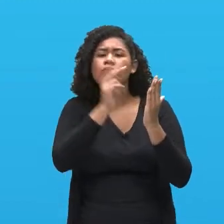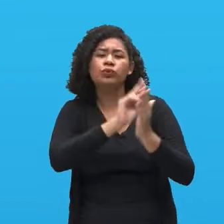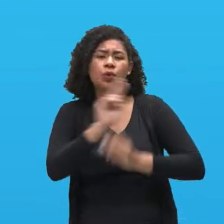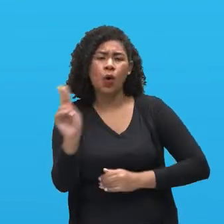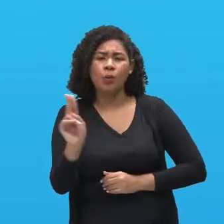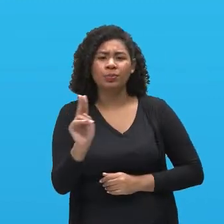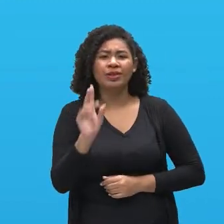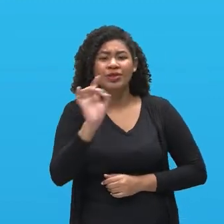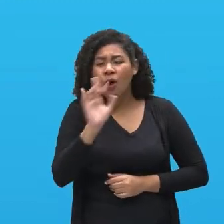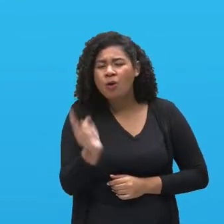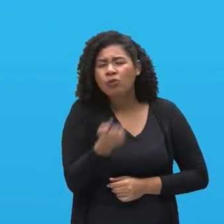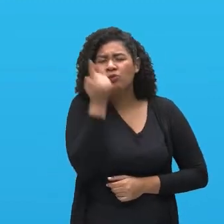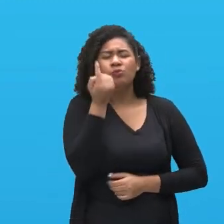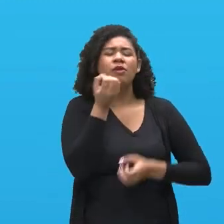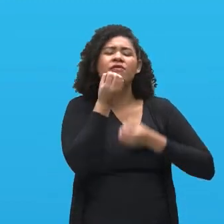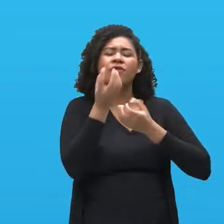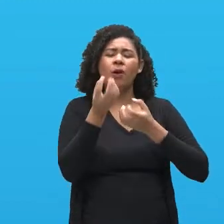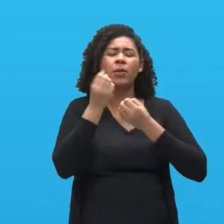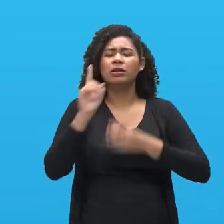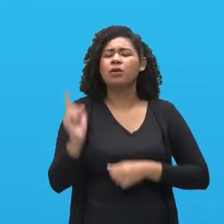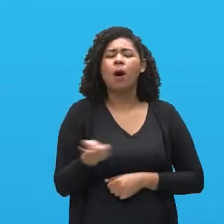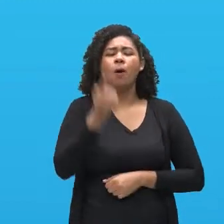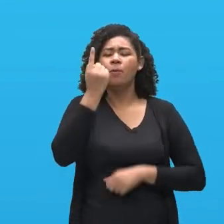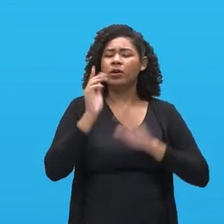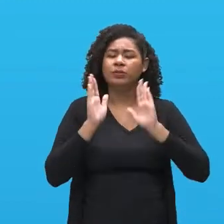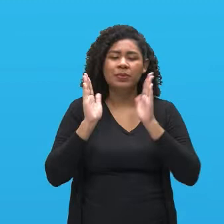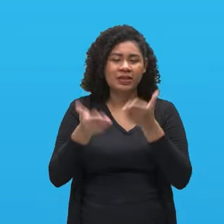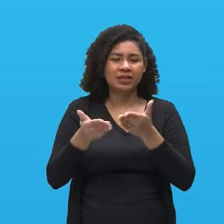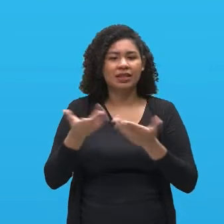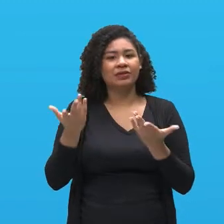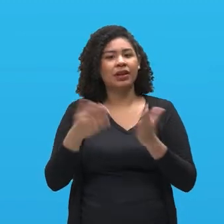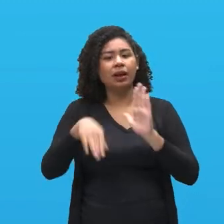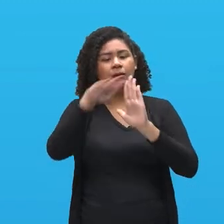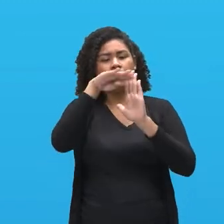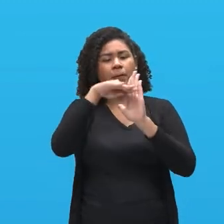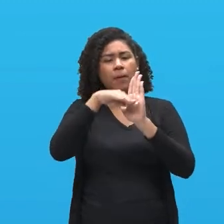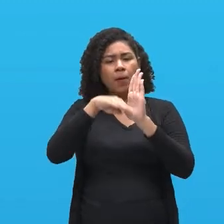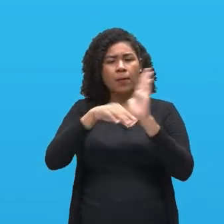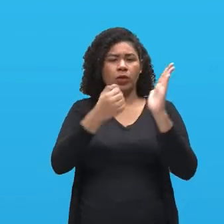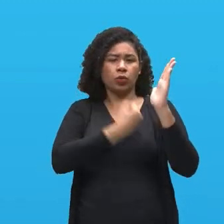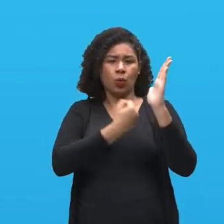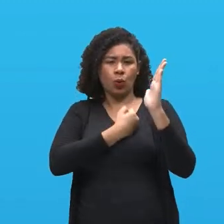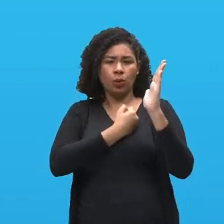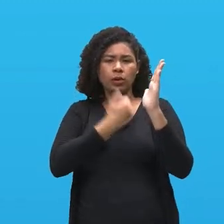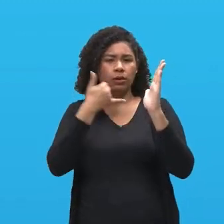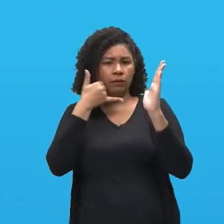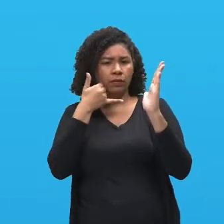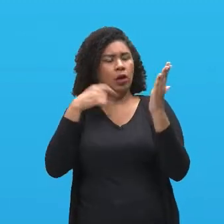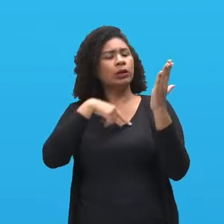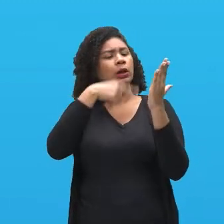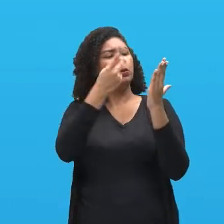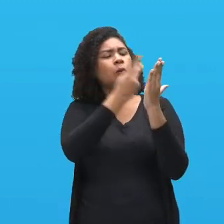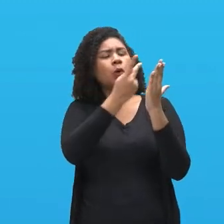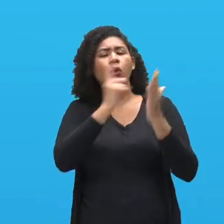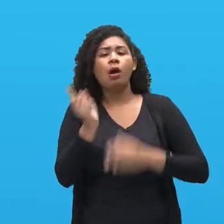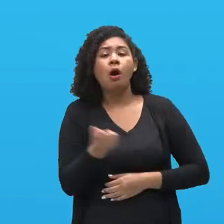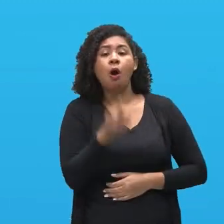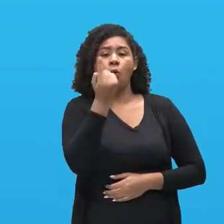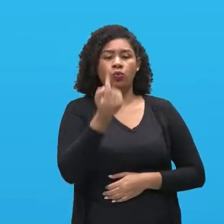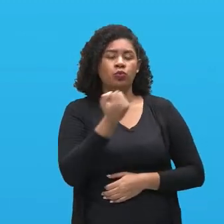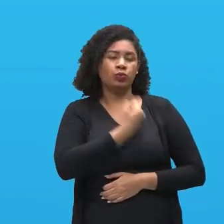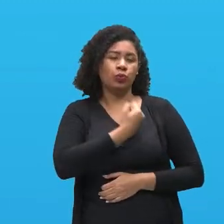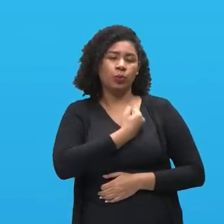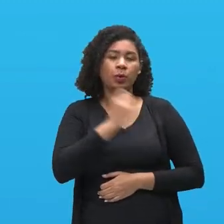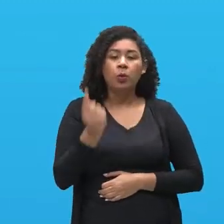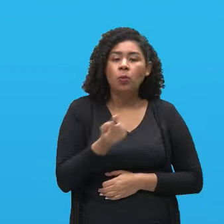uma informação específica. Uma lista no número de telefone, né? E também, por exemplo,